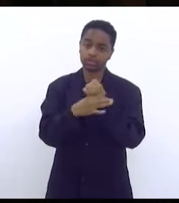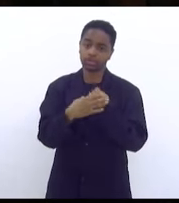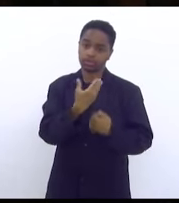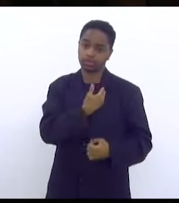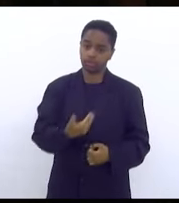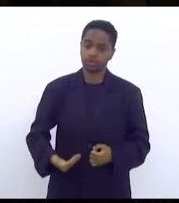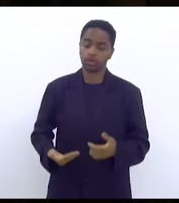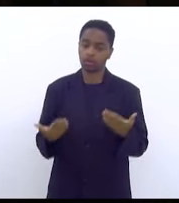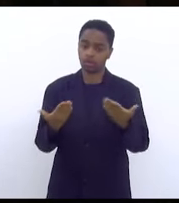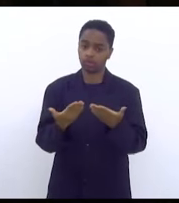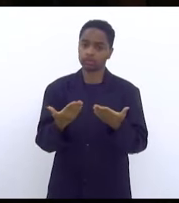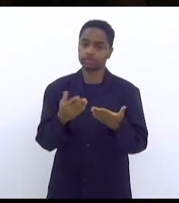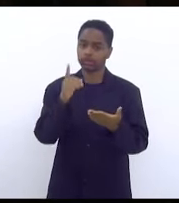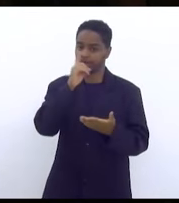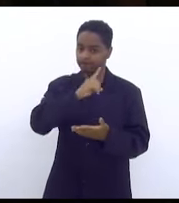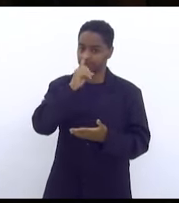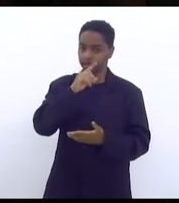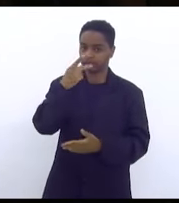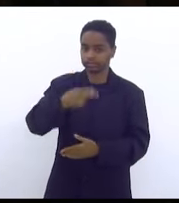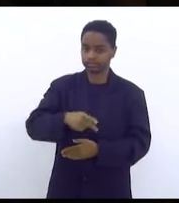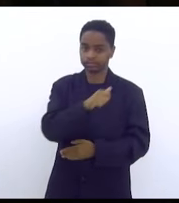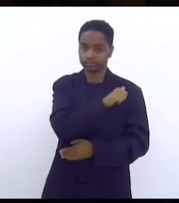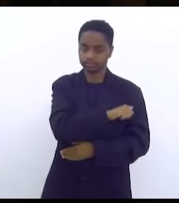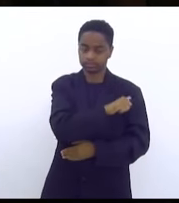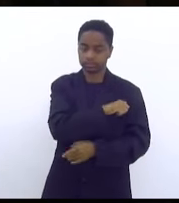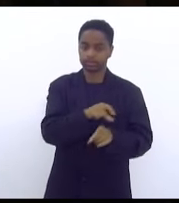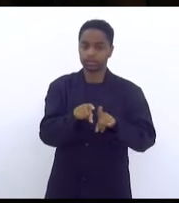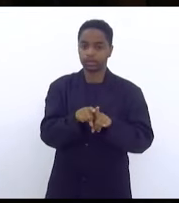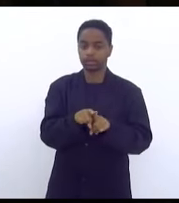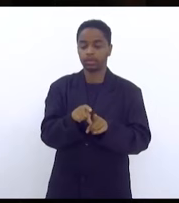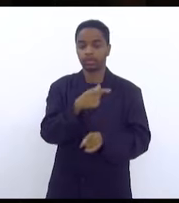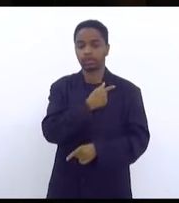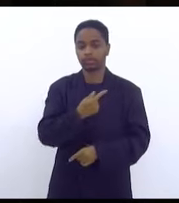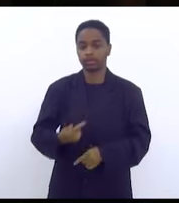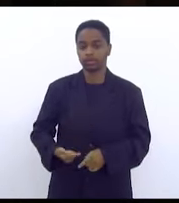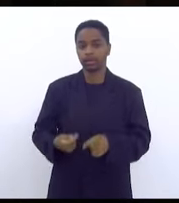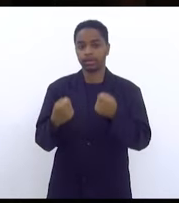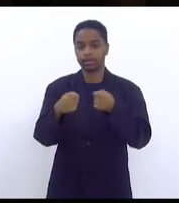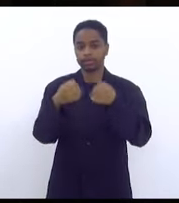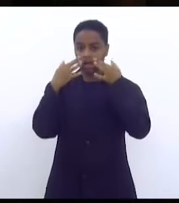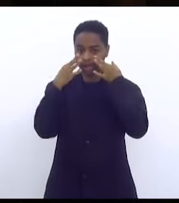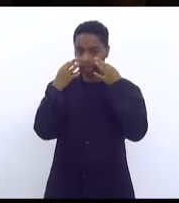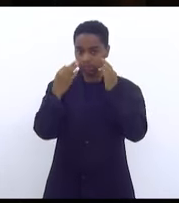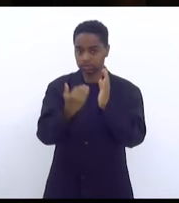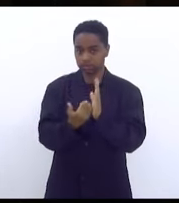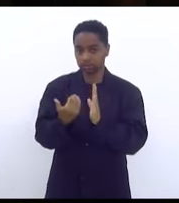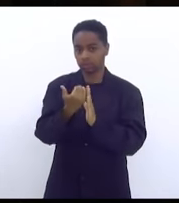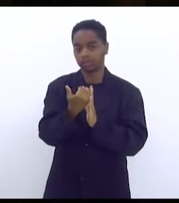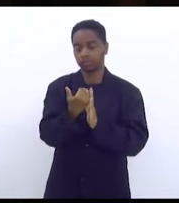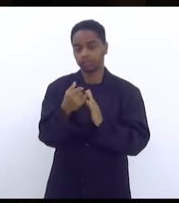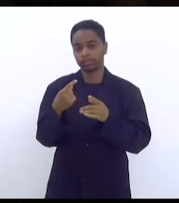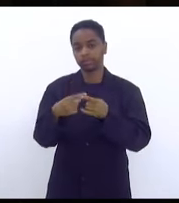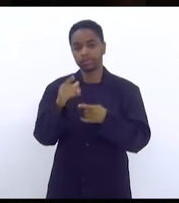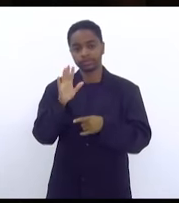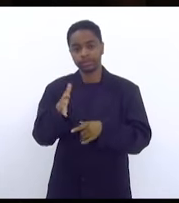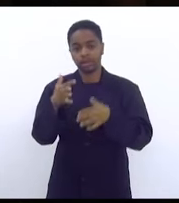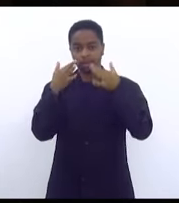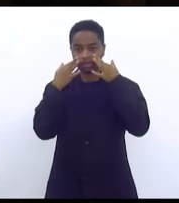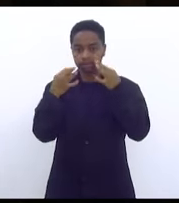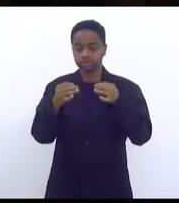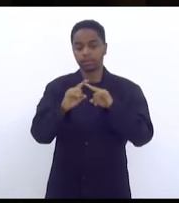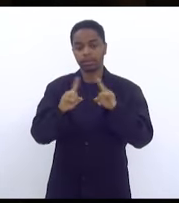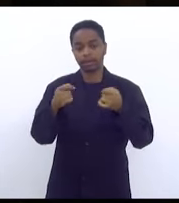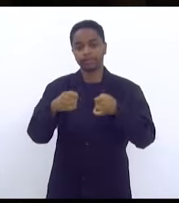hoje é o calcanhar de Aquiles do Estado do Rio de Janeiro. O governador precisa ter uma atenção maior, já está tendo uma atenção, mas precisa